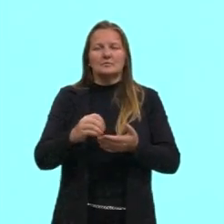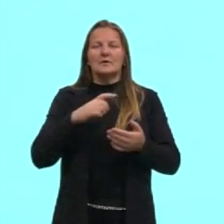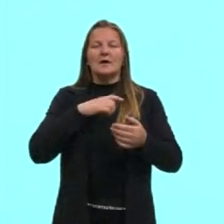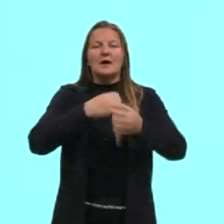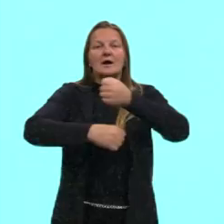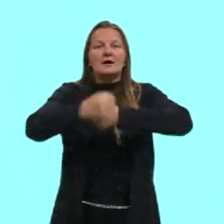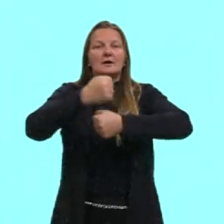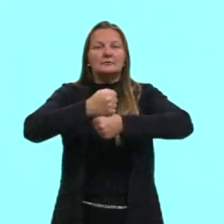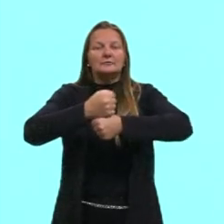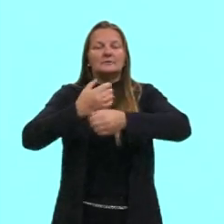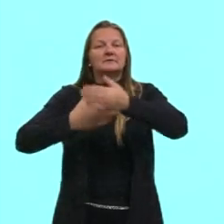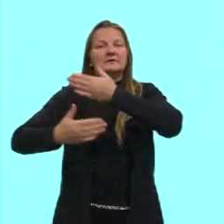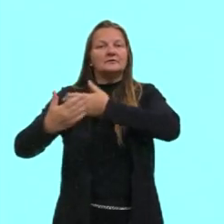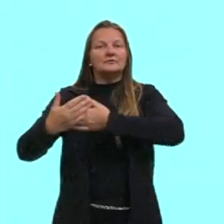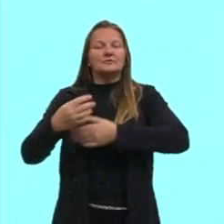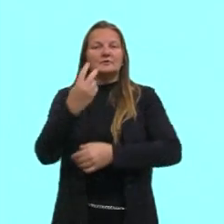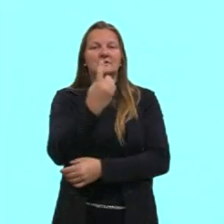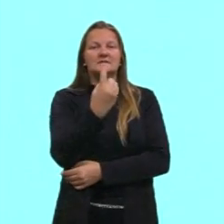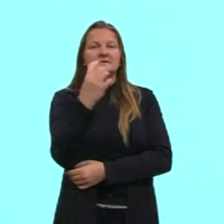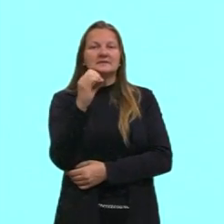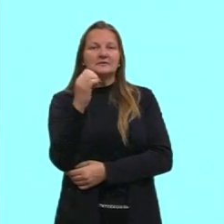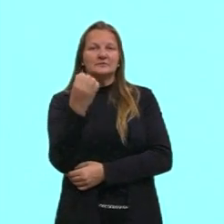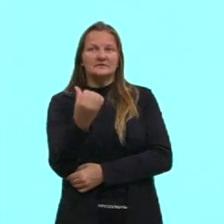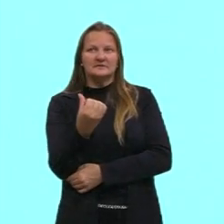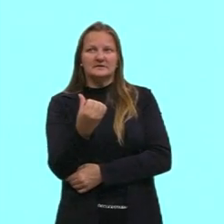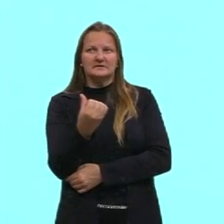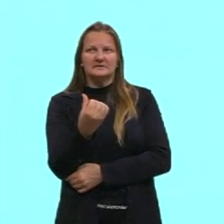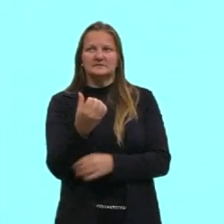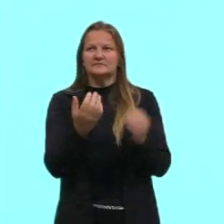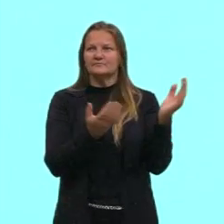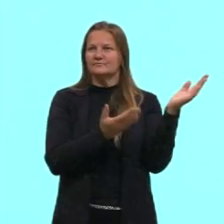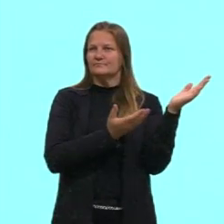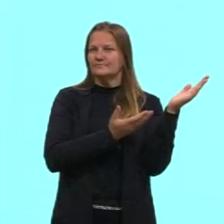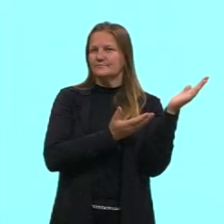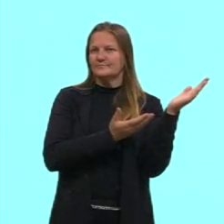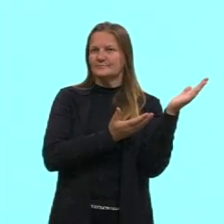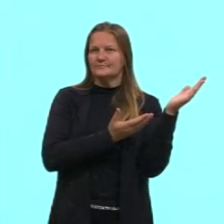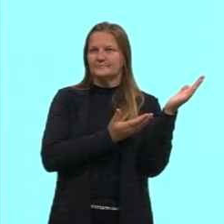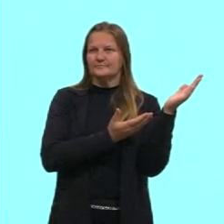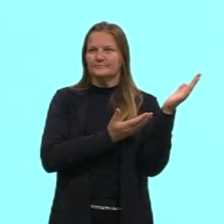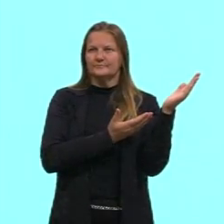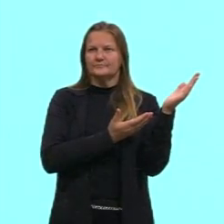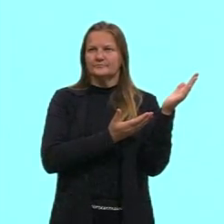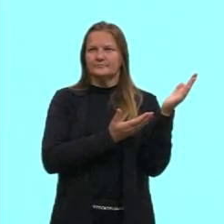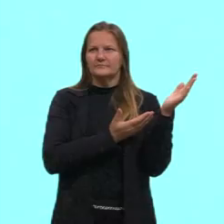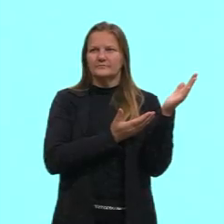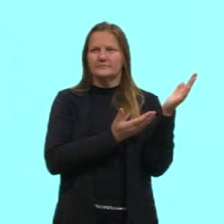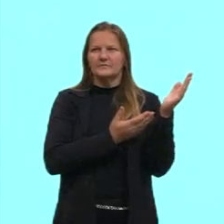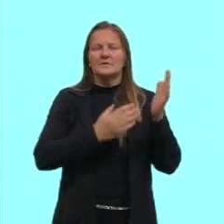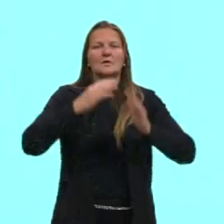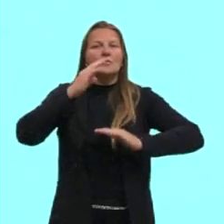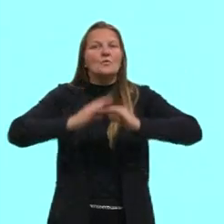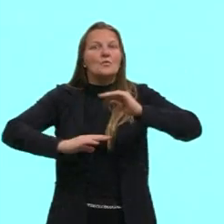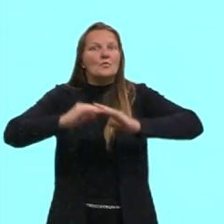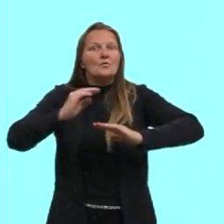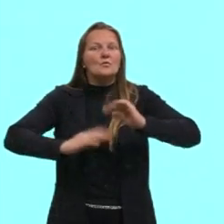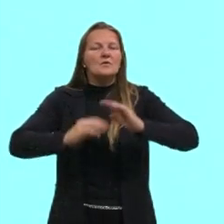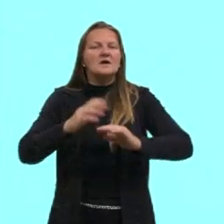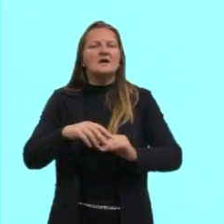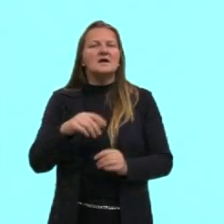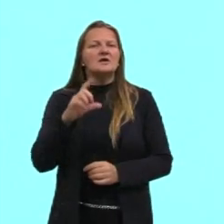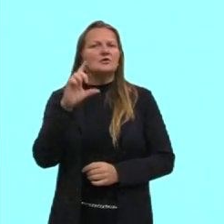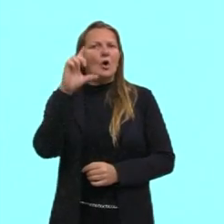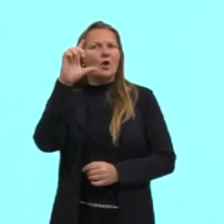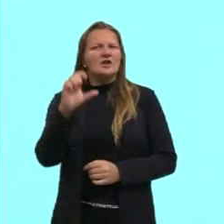do ano passado trouxe a questão 106 a seguinte questão a simples atitude de não jogar